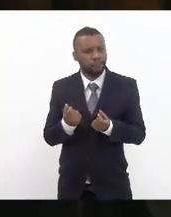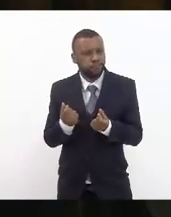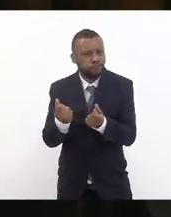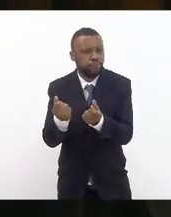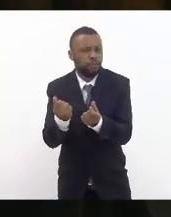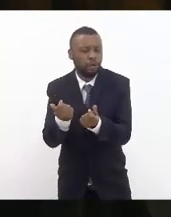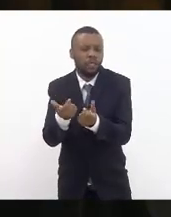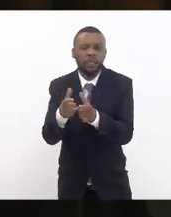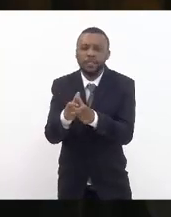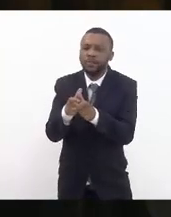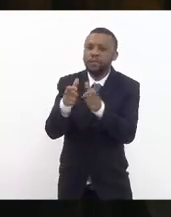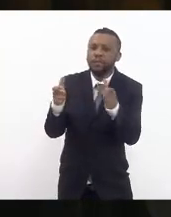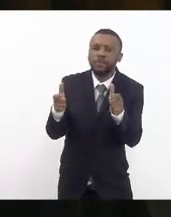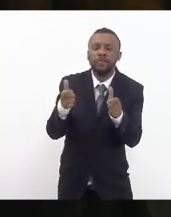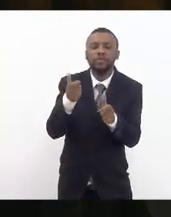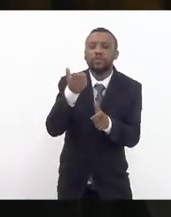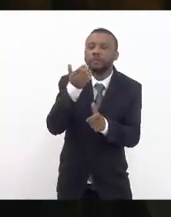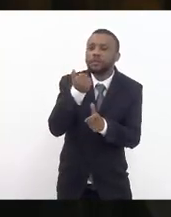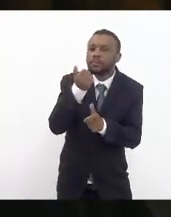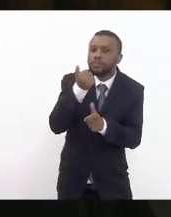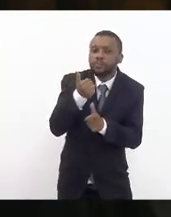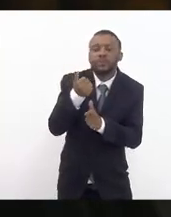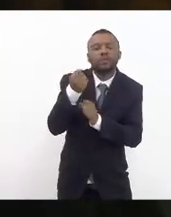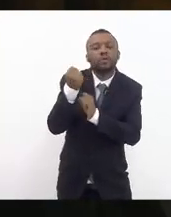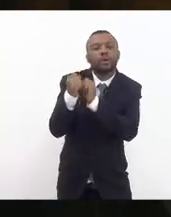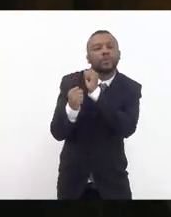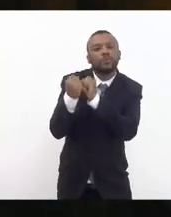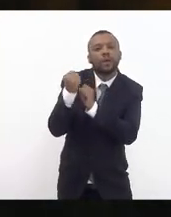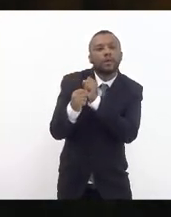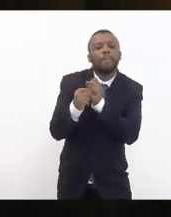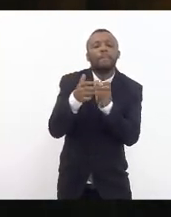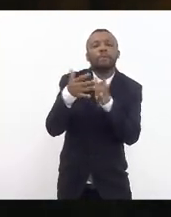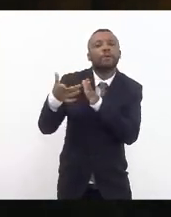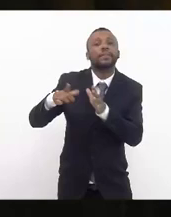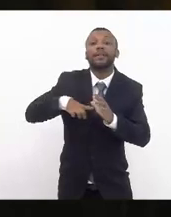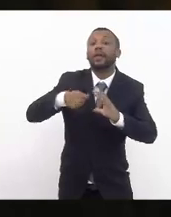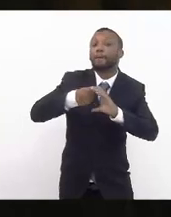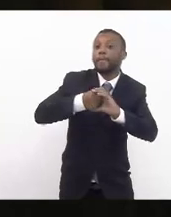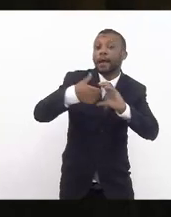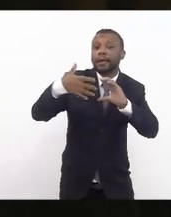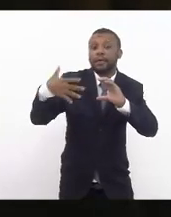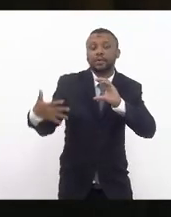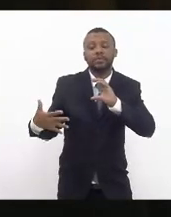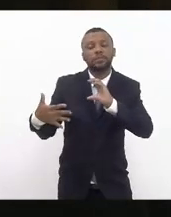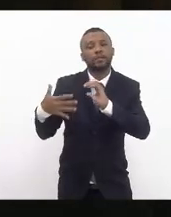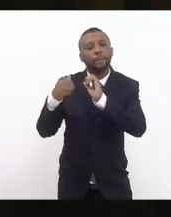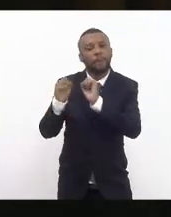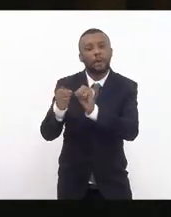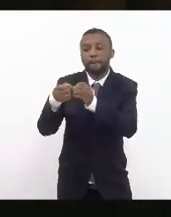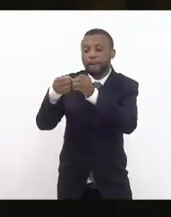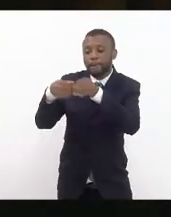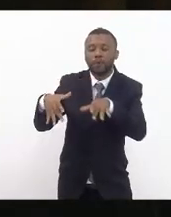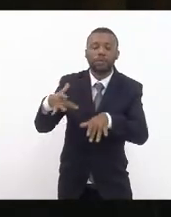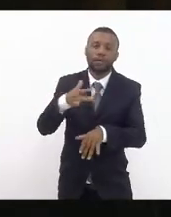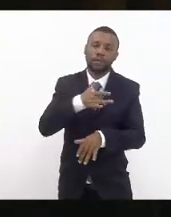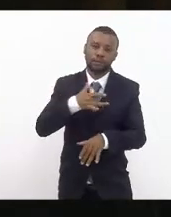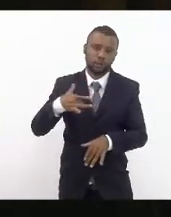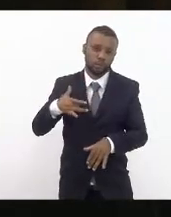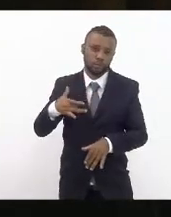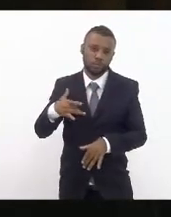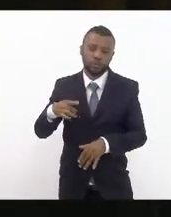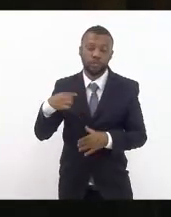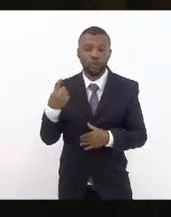alimentos, são alimentos industrializados que têm componentes que fazem mal à saúde. Então, se nós sabemos